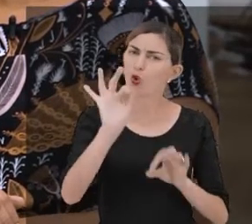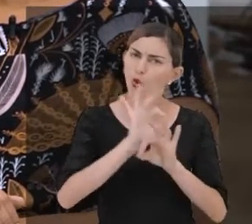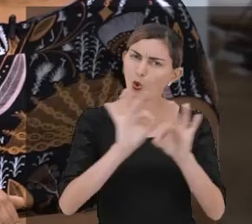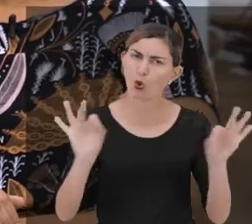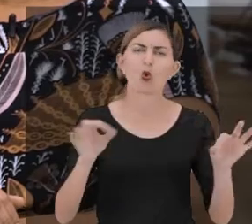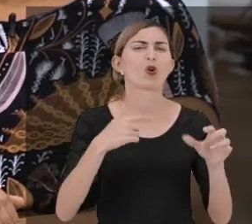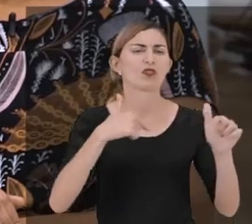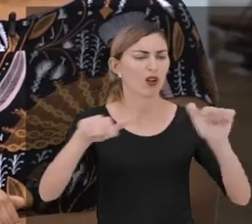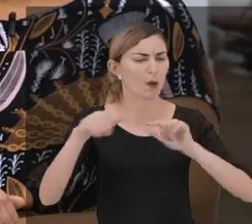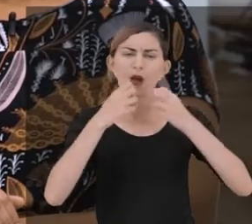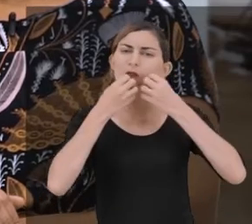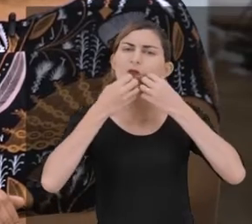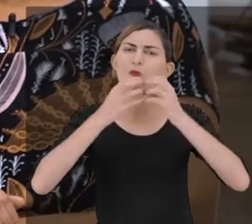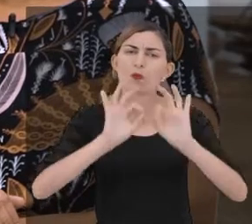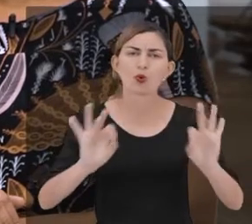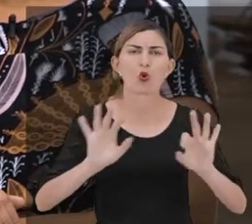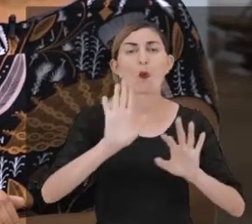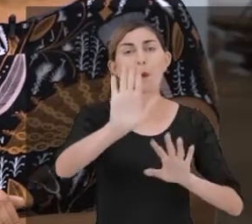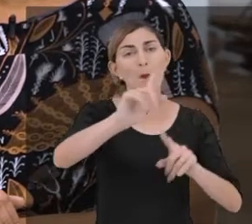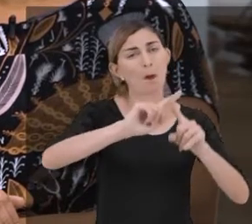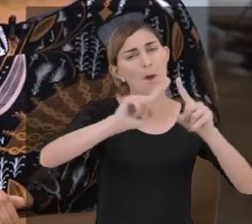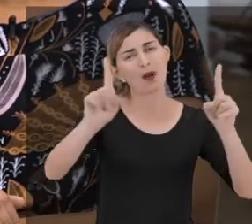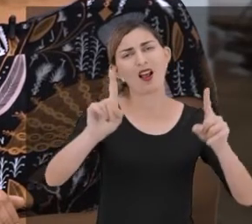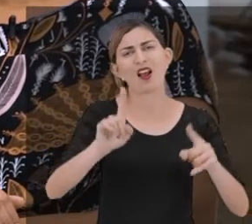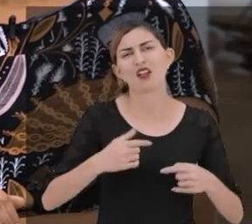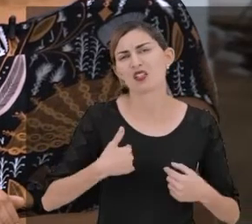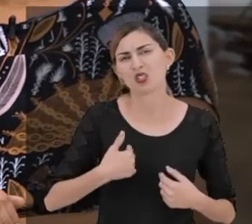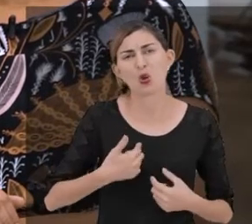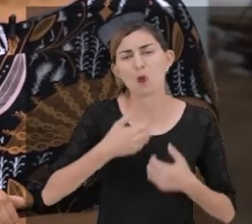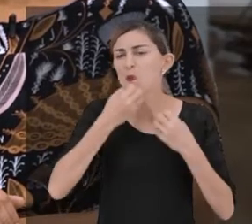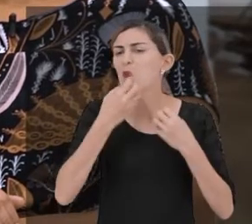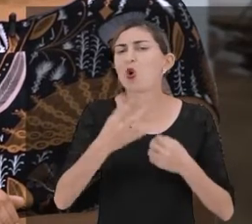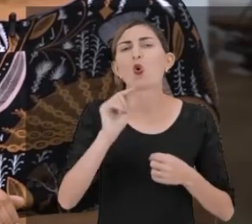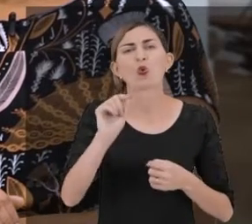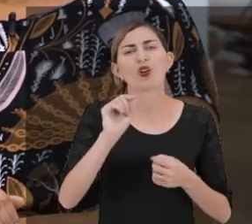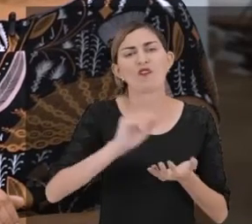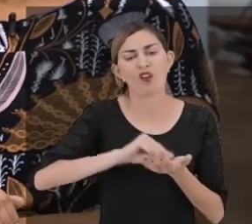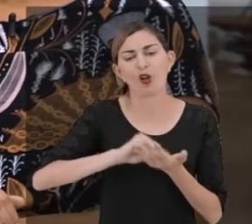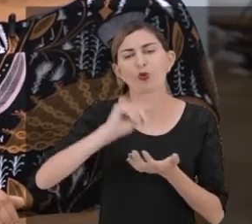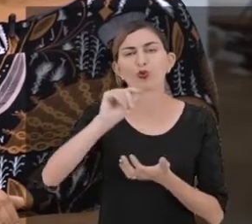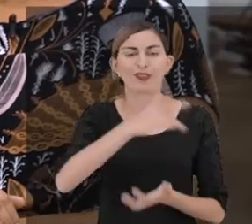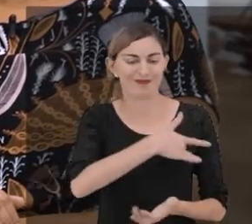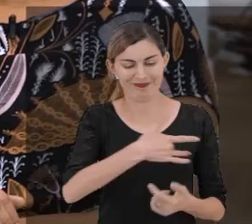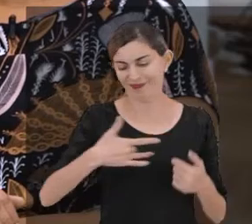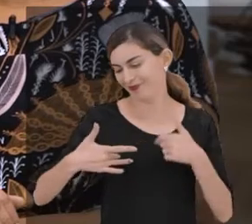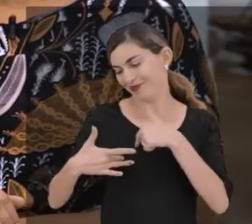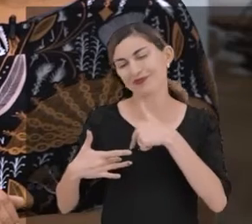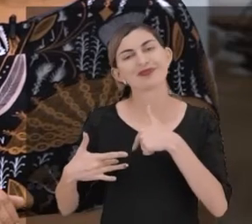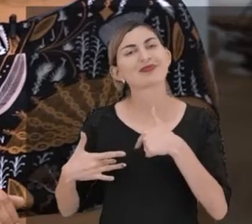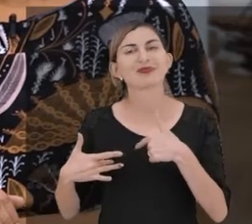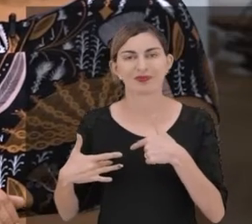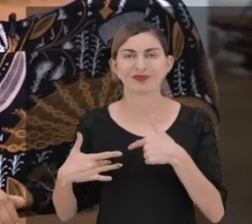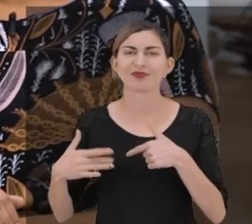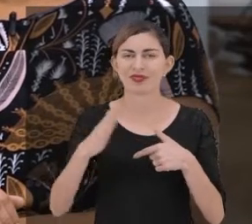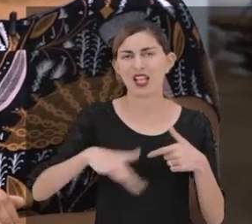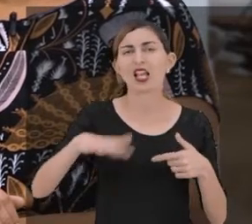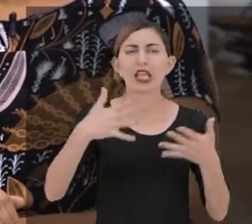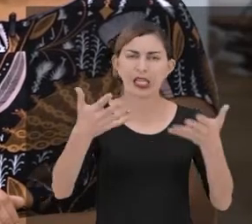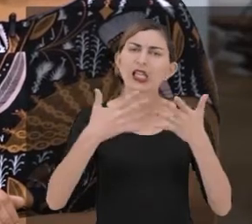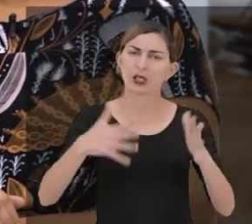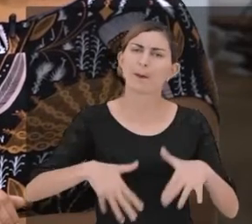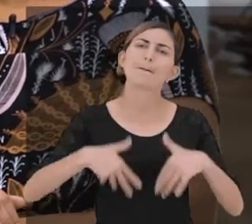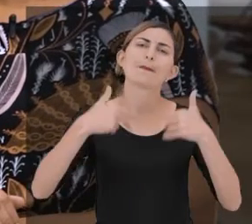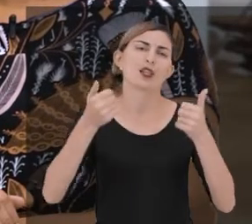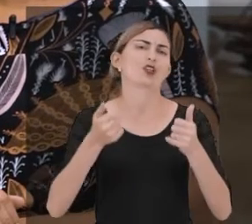tinham boas condições de trabalho, mas eles não estavam satisfeitos com a prestação de serviço na área de saúde. Eles